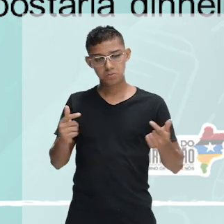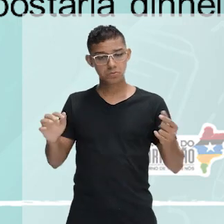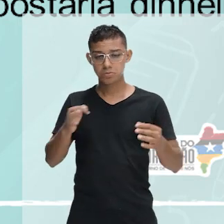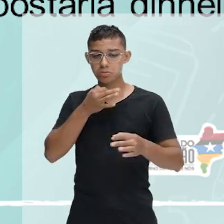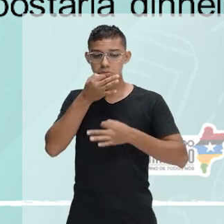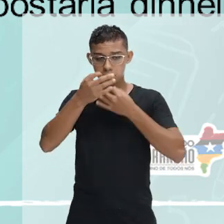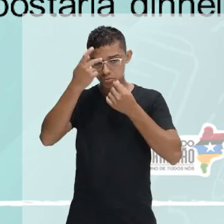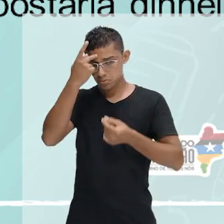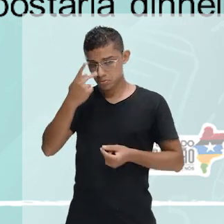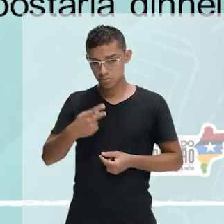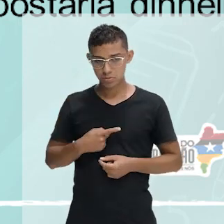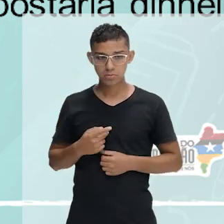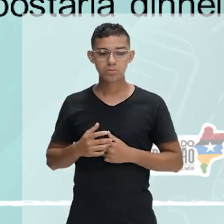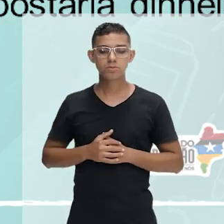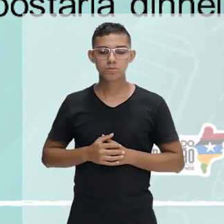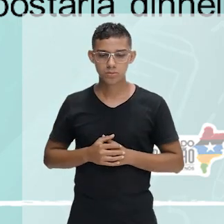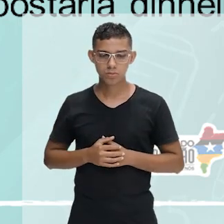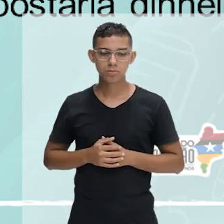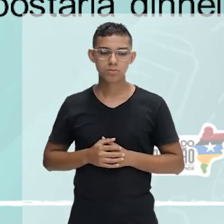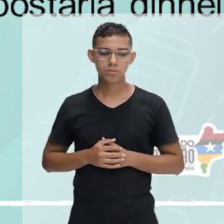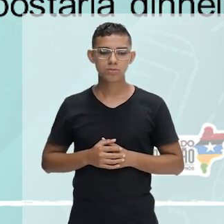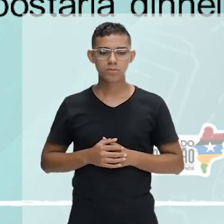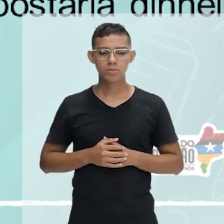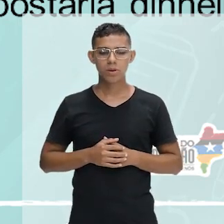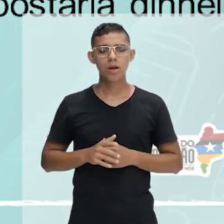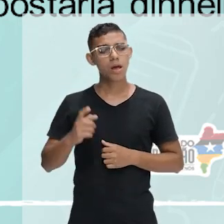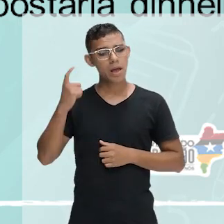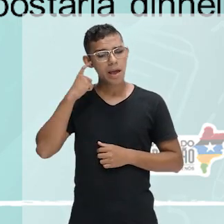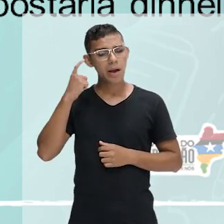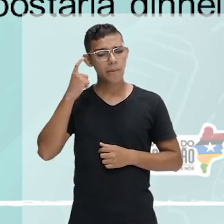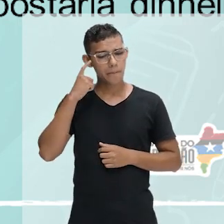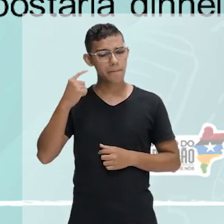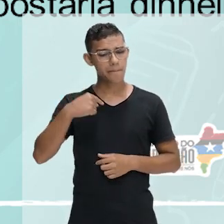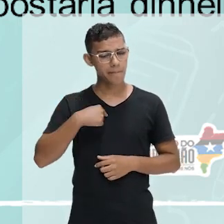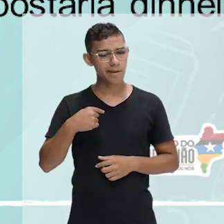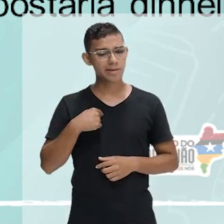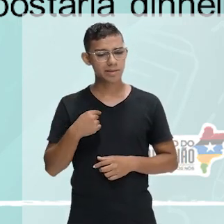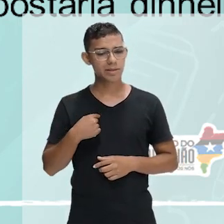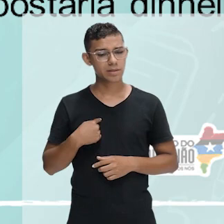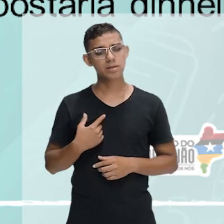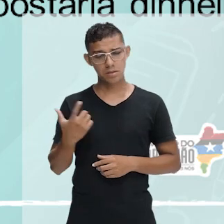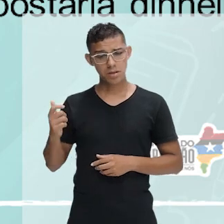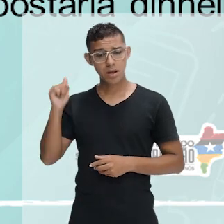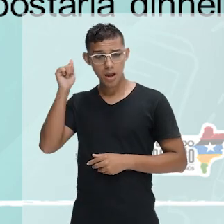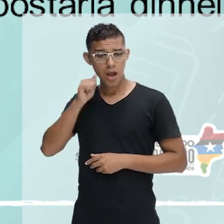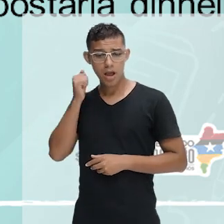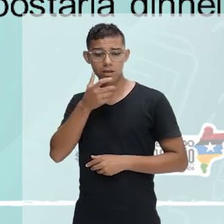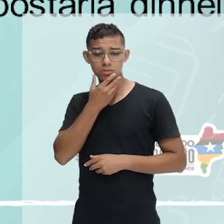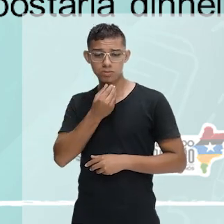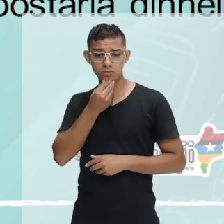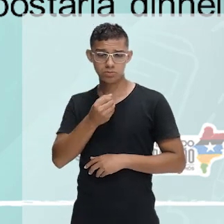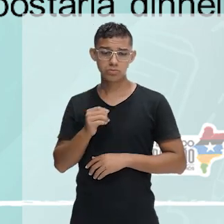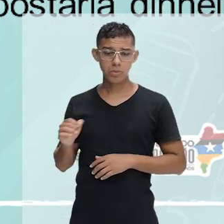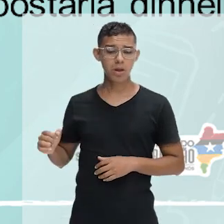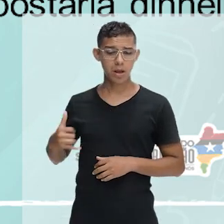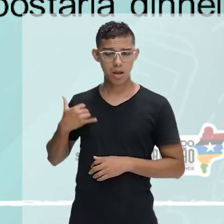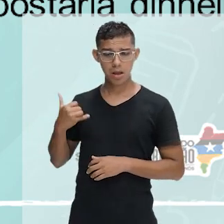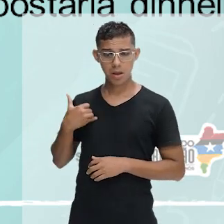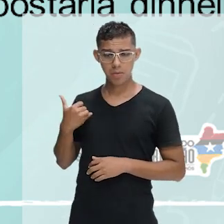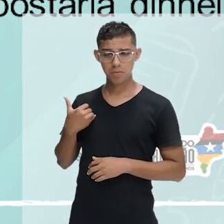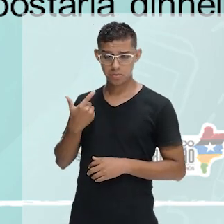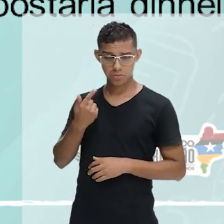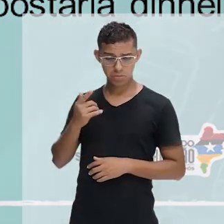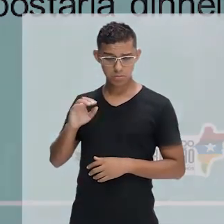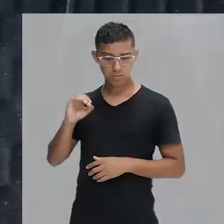pues eu pensava que esse ator já hubiera completado 70 anos. Pois eu pensava que esse ator já tinha completado